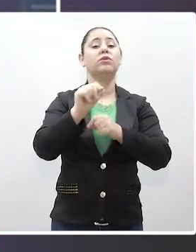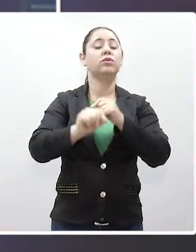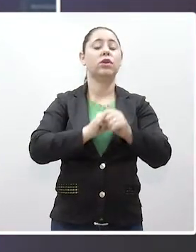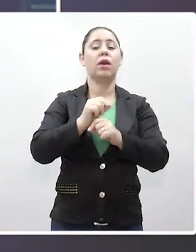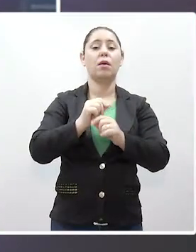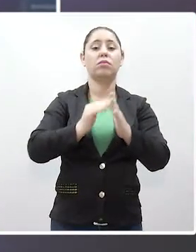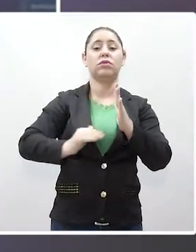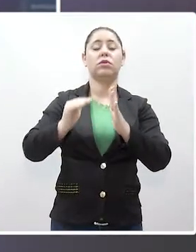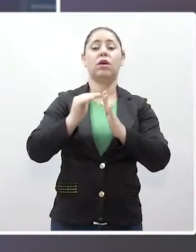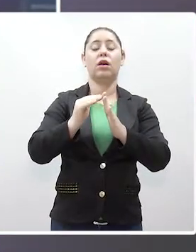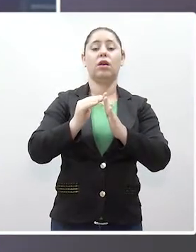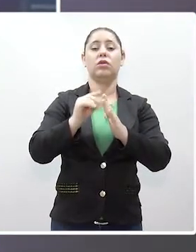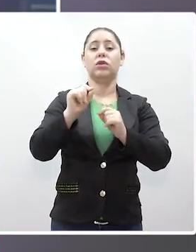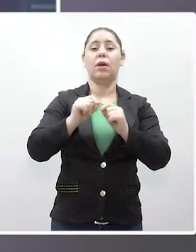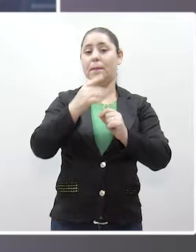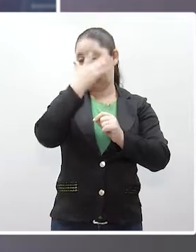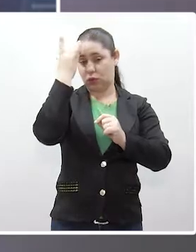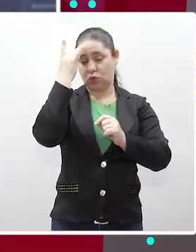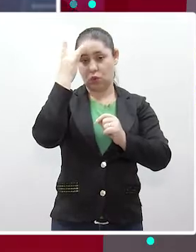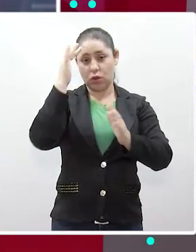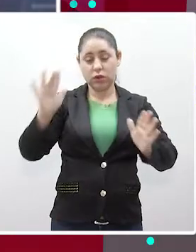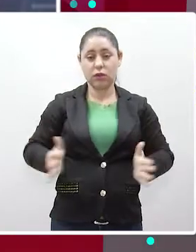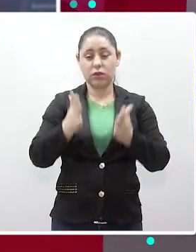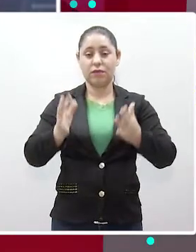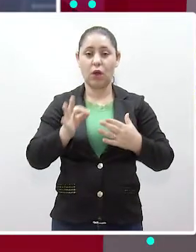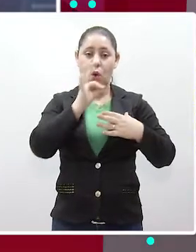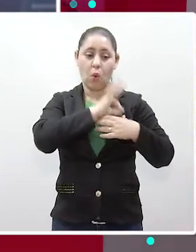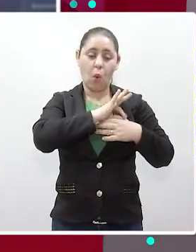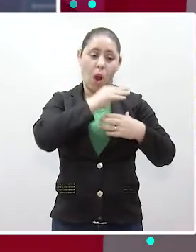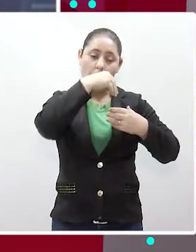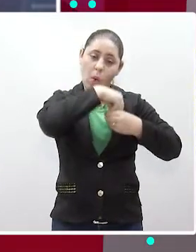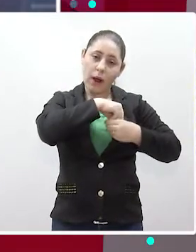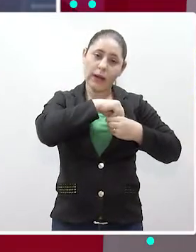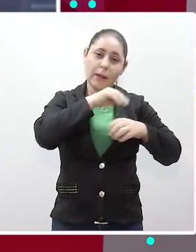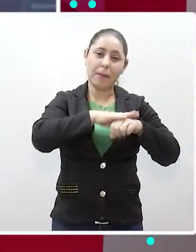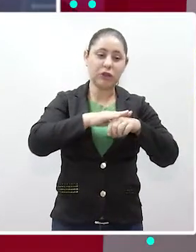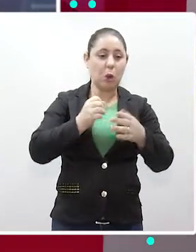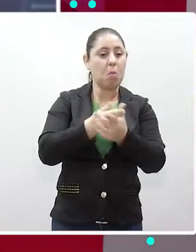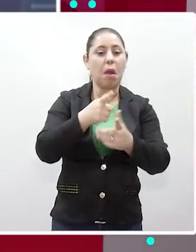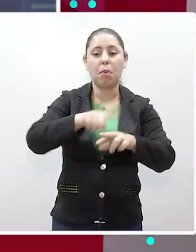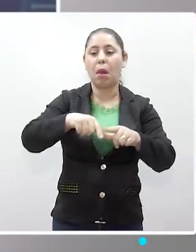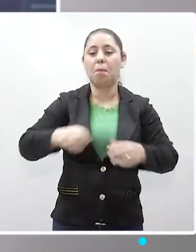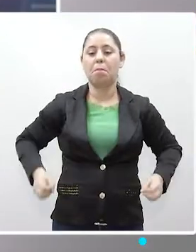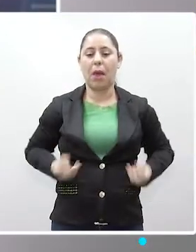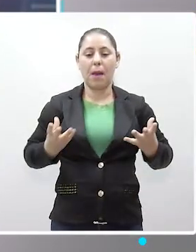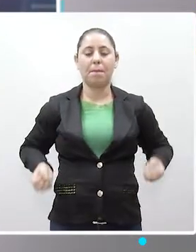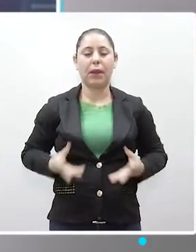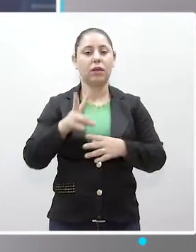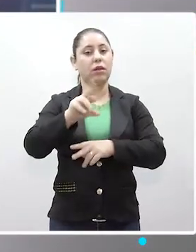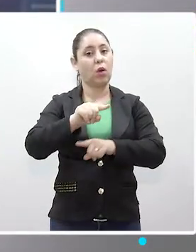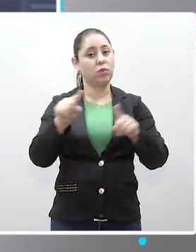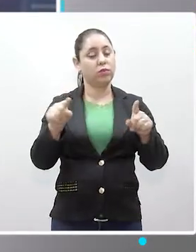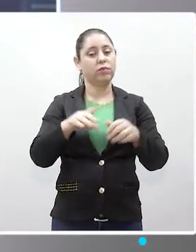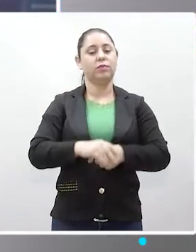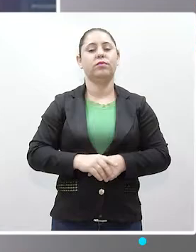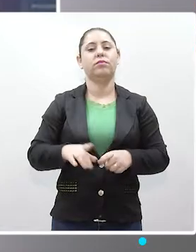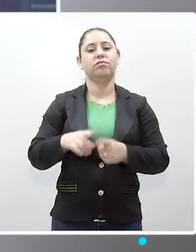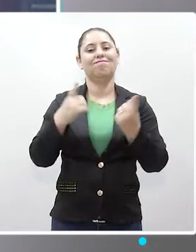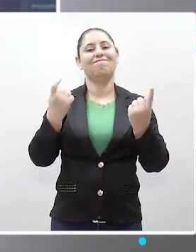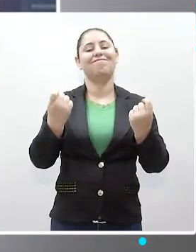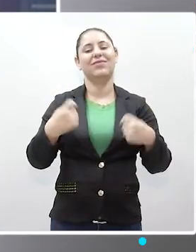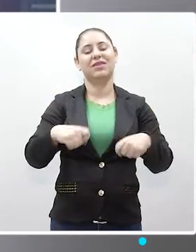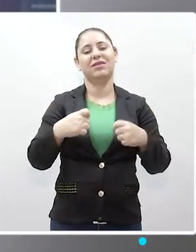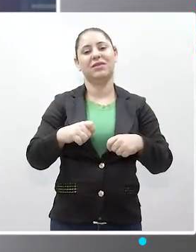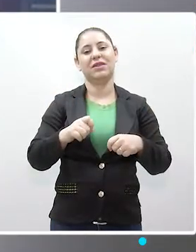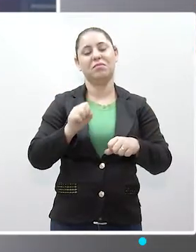pessoas poupem mais do que gastem, né, para você tentar controlar a inflação. Só que o problema dessa medida é que você